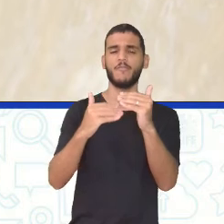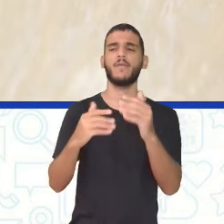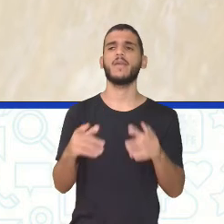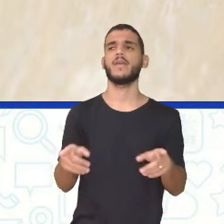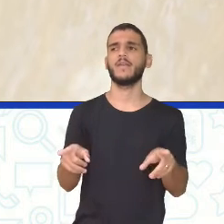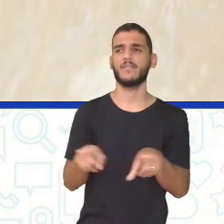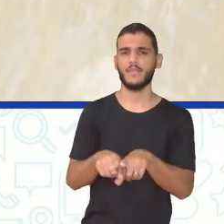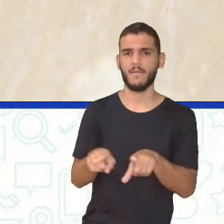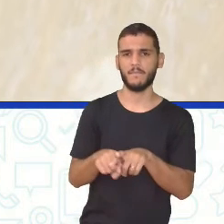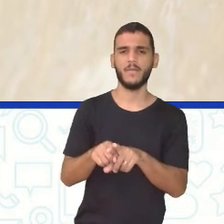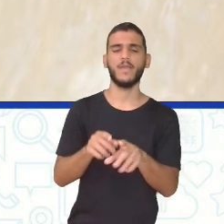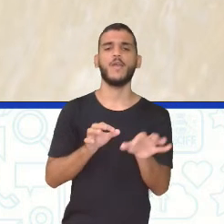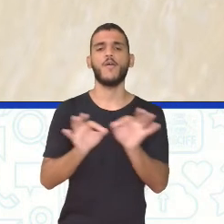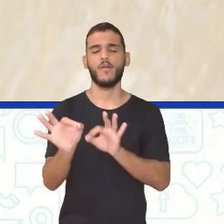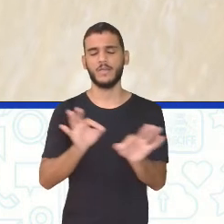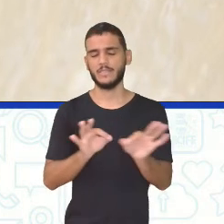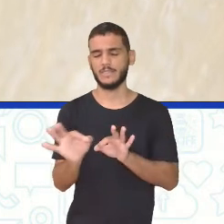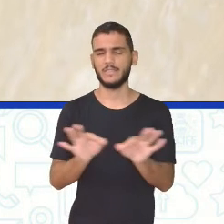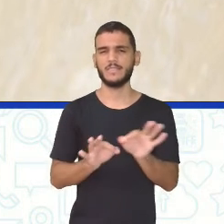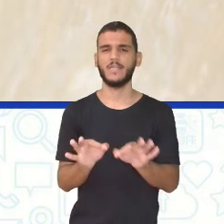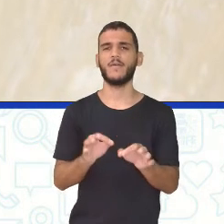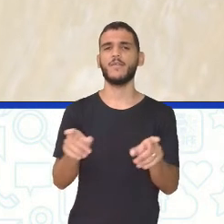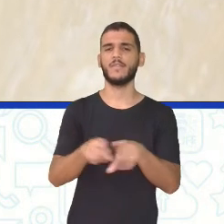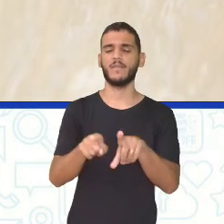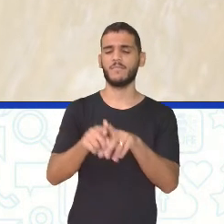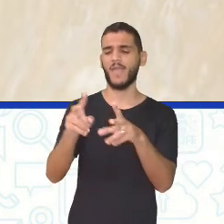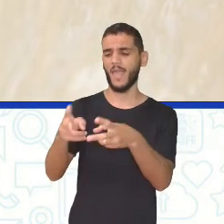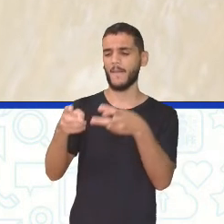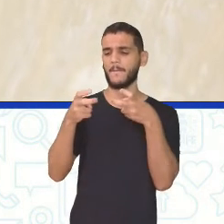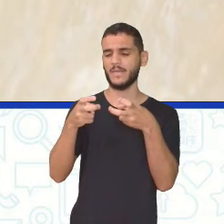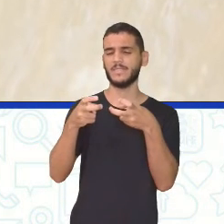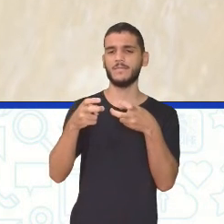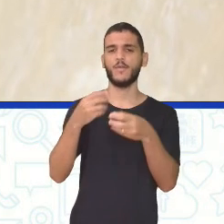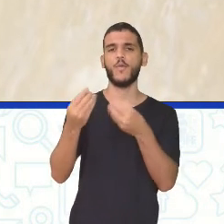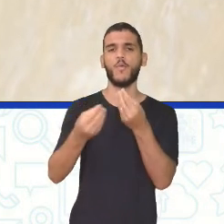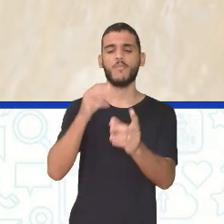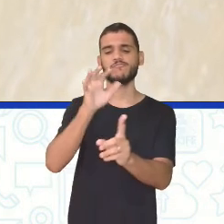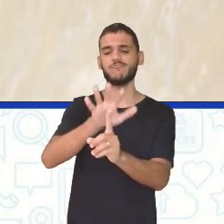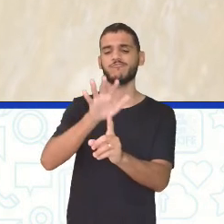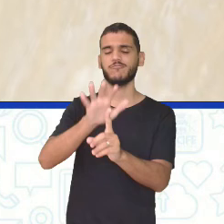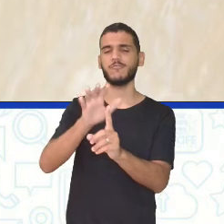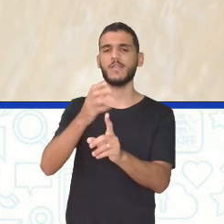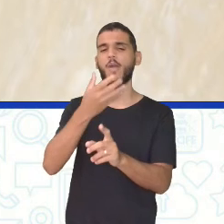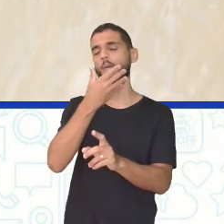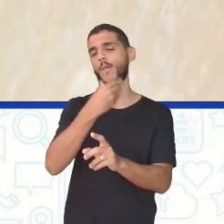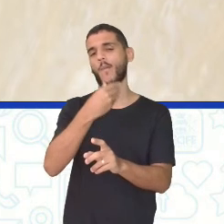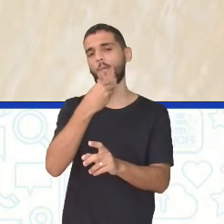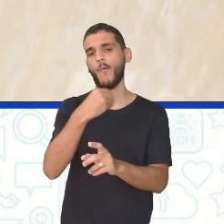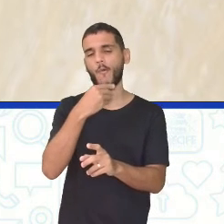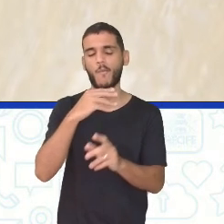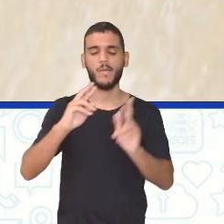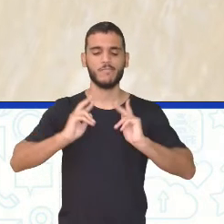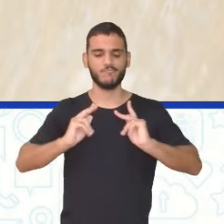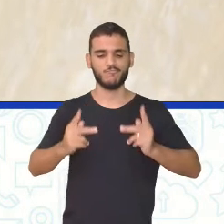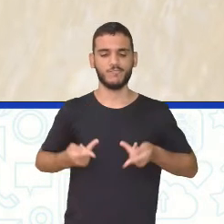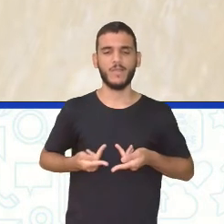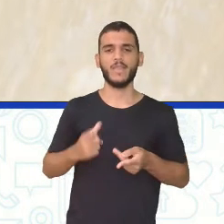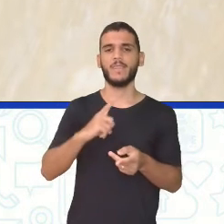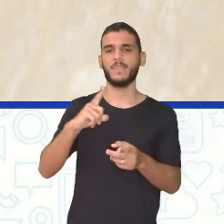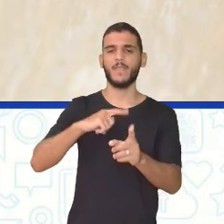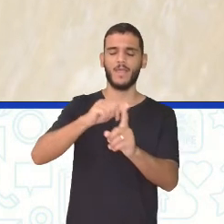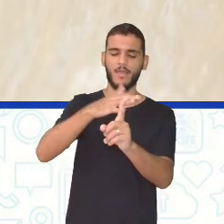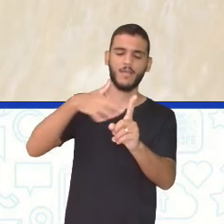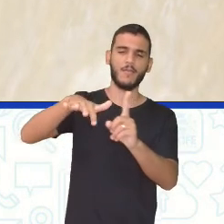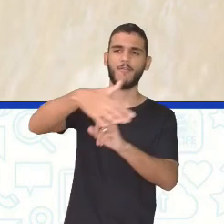sobre escala, né, sobre a percepção da ação humana, eu quero que vocês pensem sobre isso